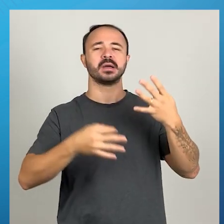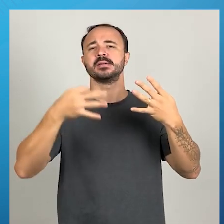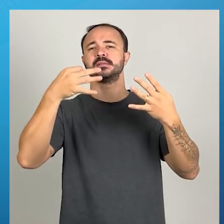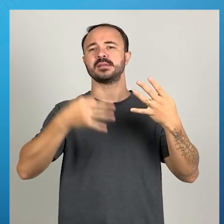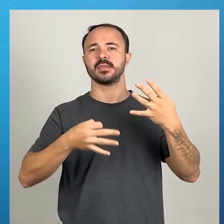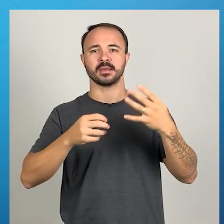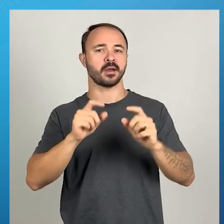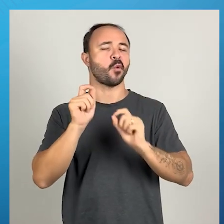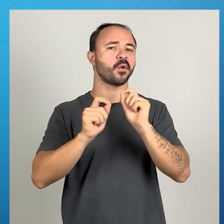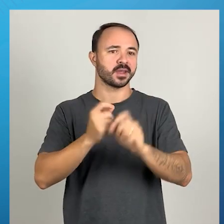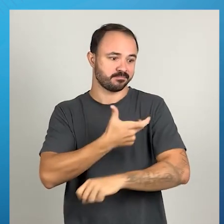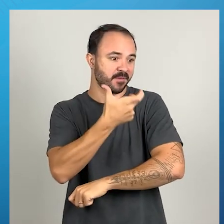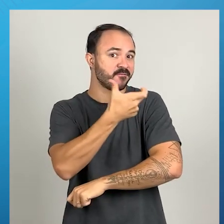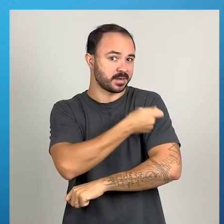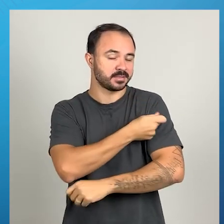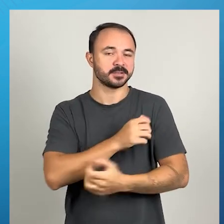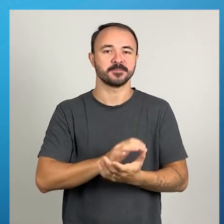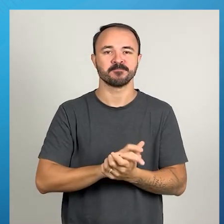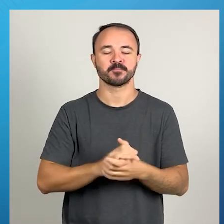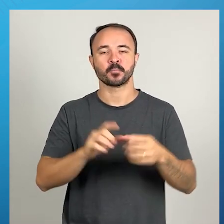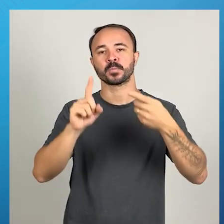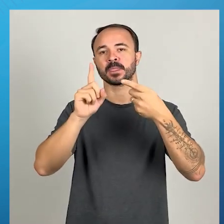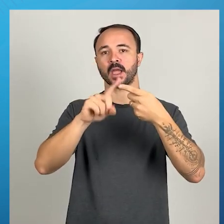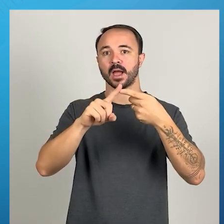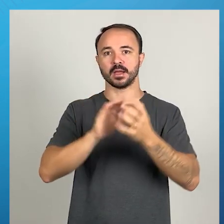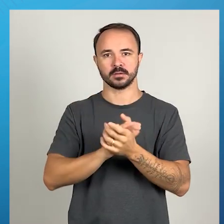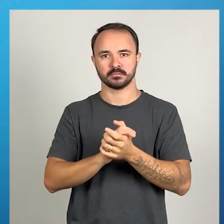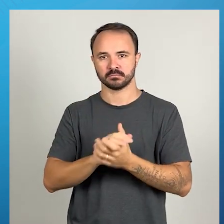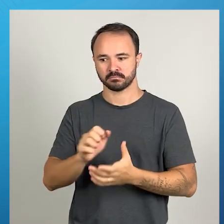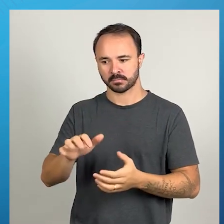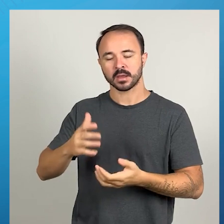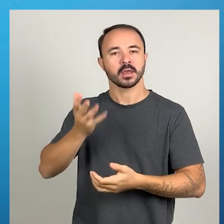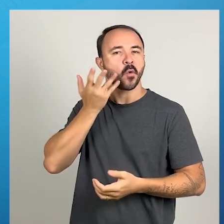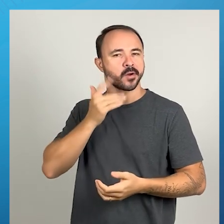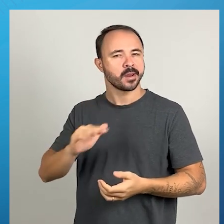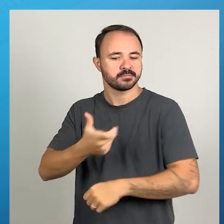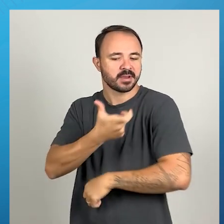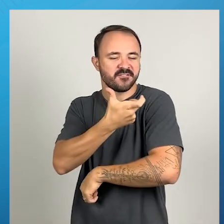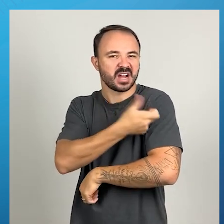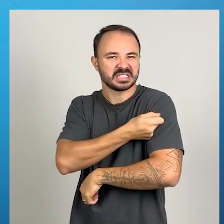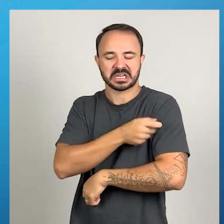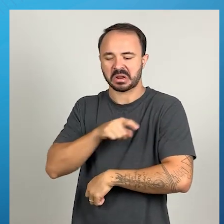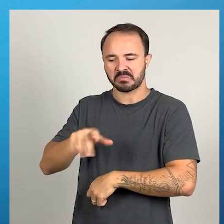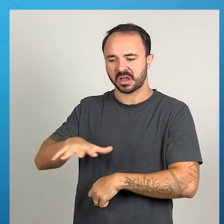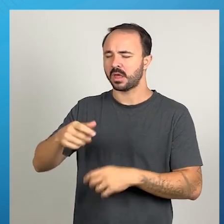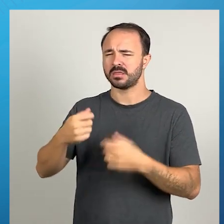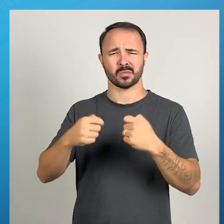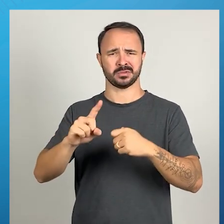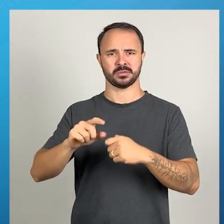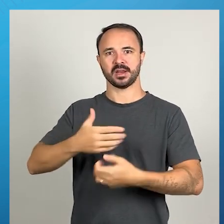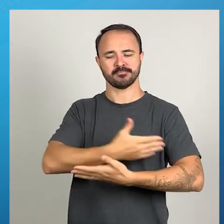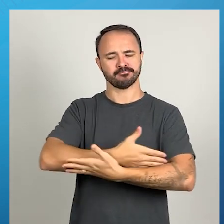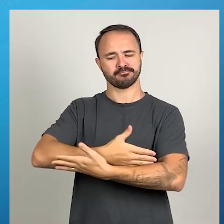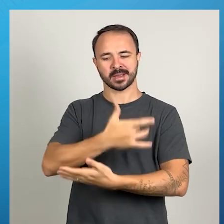sobre a vacinação infantil? Letra A. A vacinação infantil não é necessária, pois os bebês têm imunidade